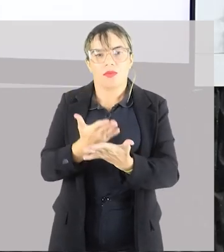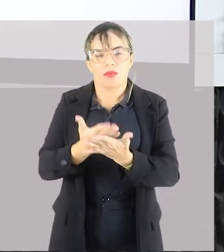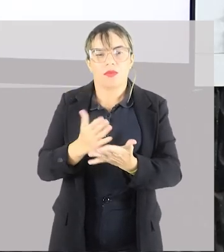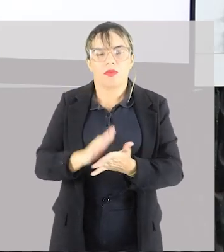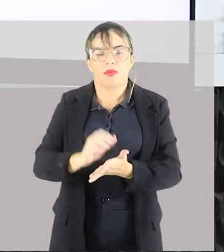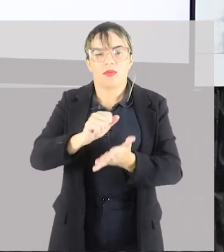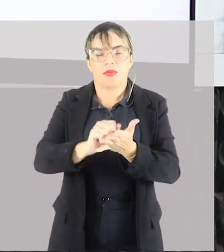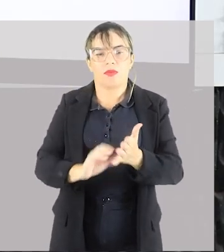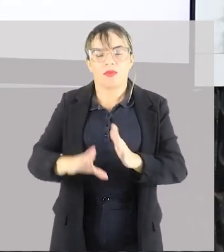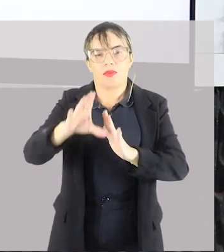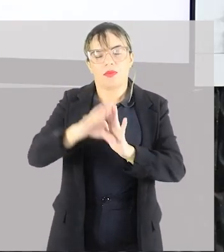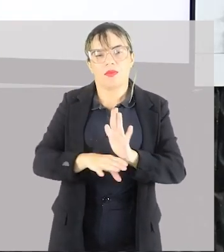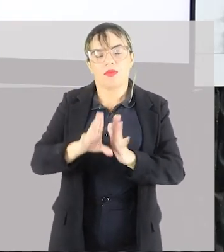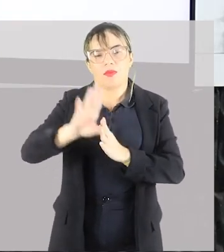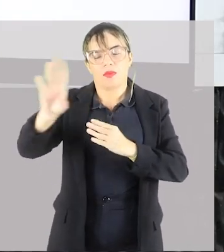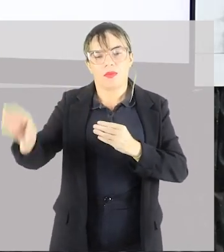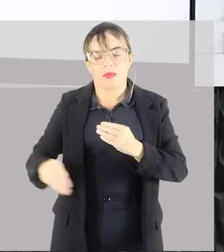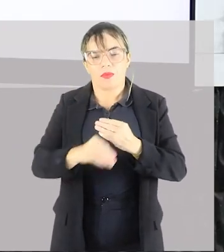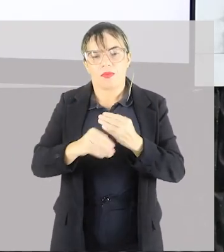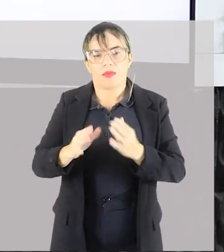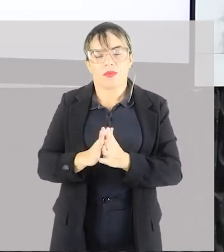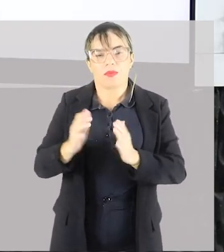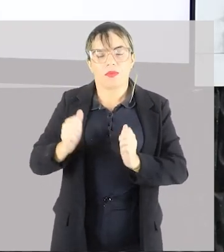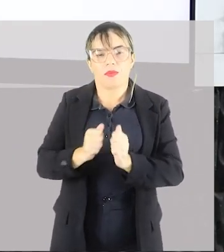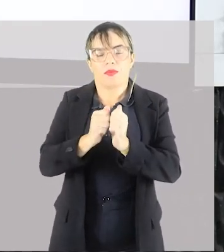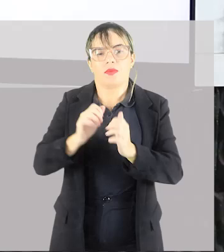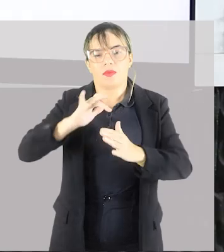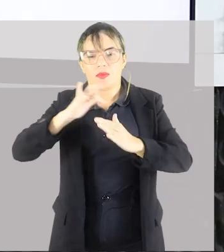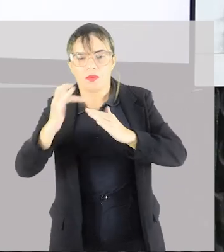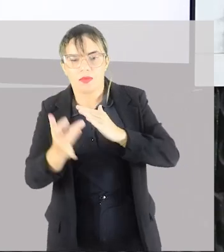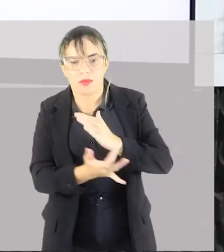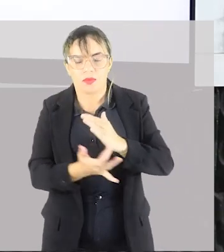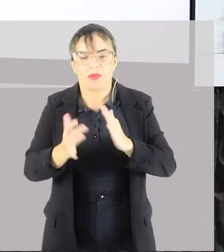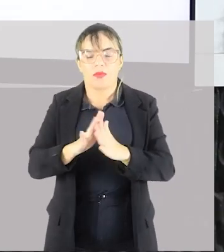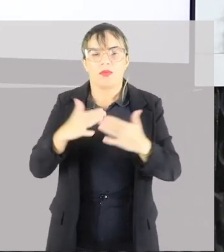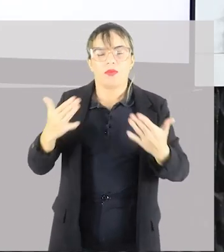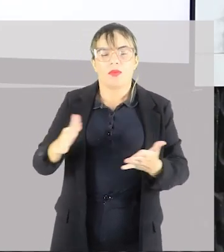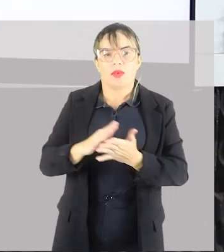atividades curriculares complementares e sigam a gente nas redes sociais, né?